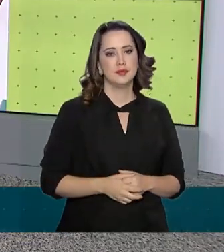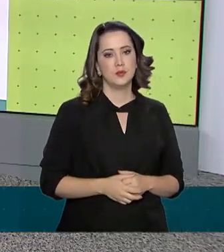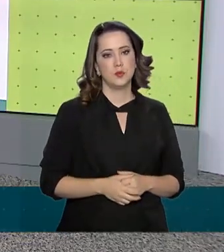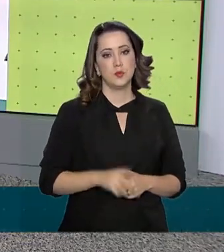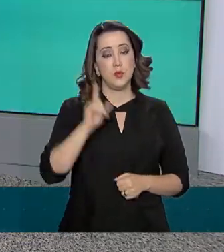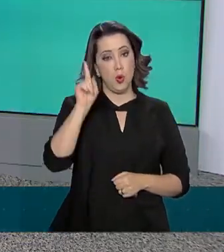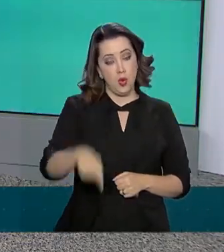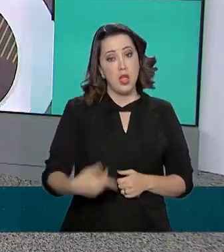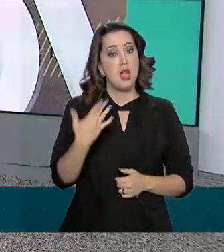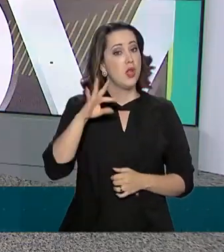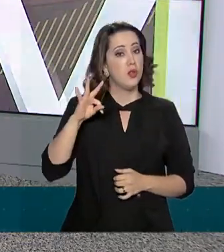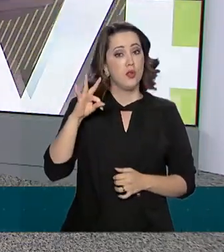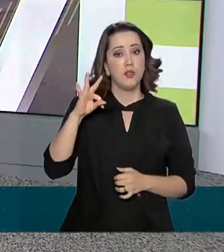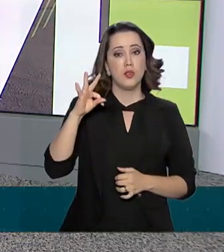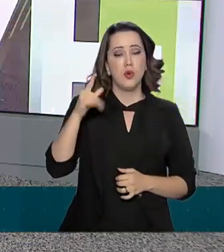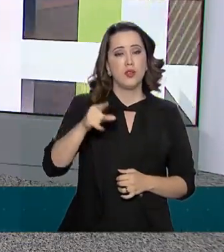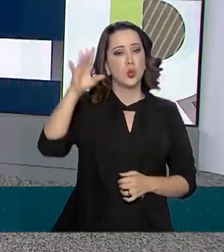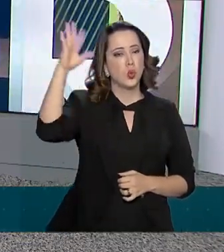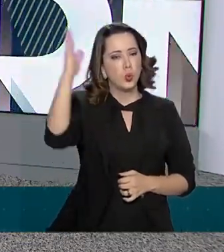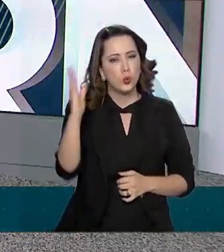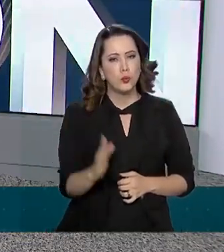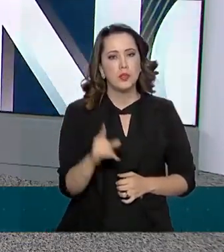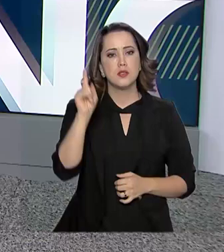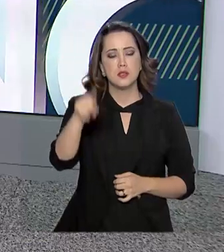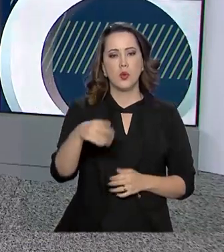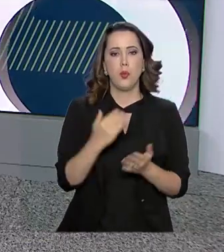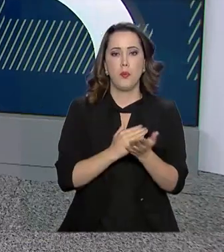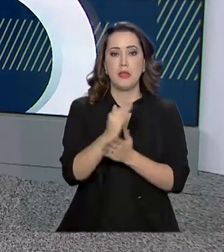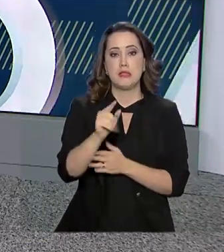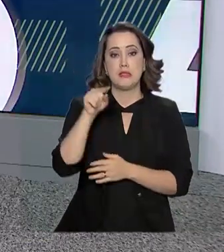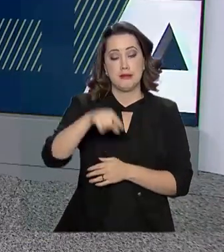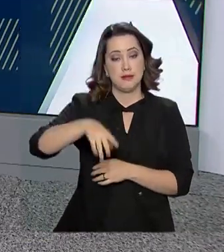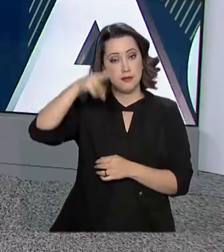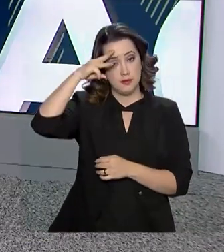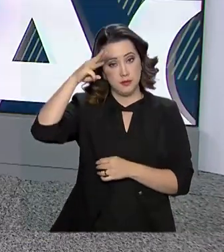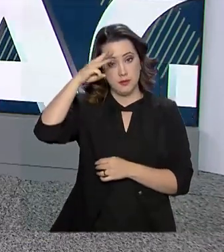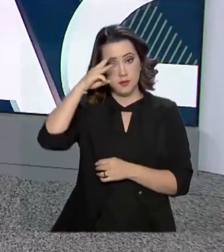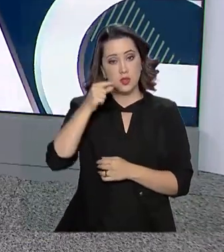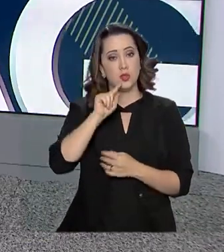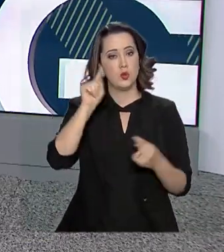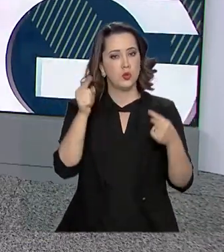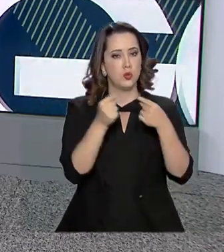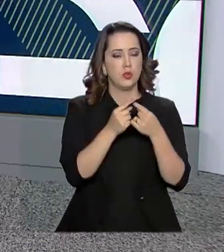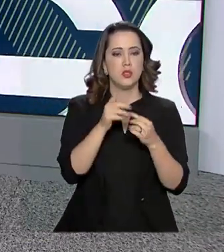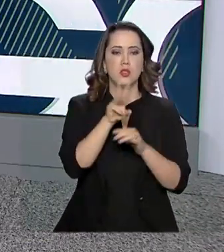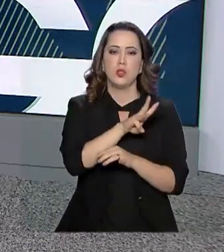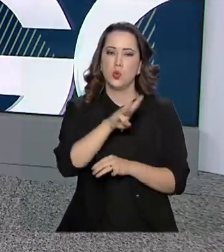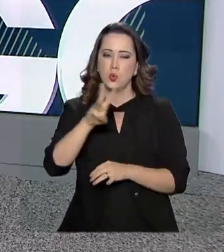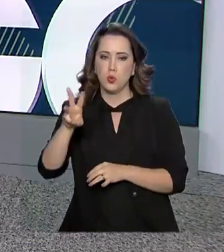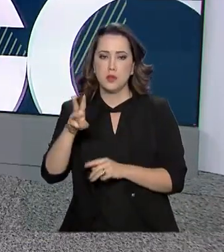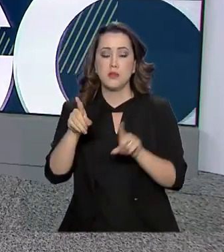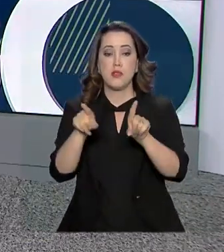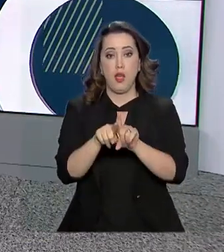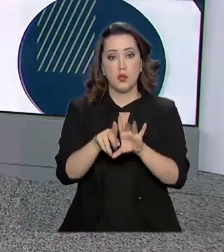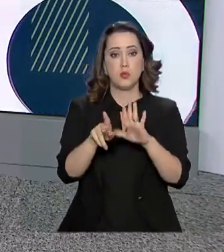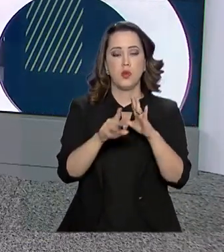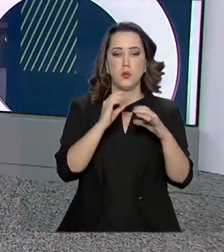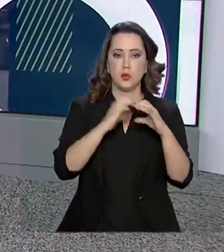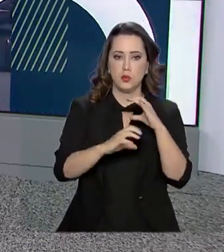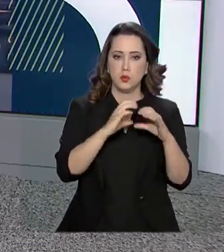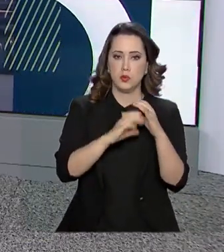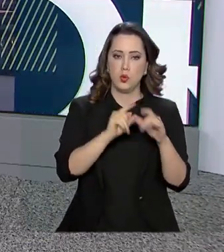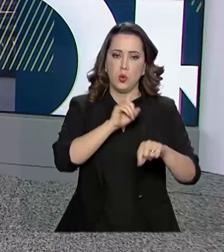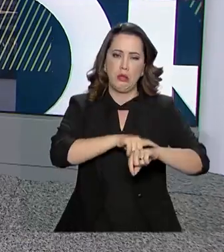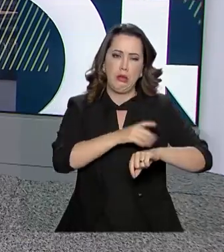.br. O cadastro é nacional e passa a valer a partir desta terça-feira. De acordo com a Agência Nacional de Telecomunicações,